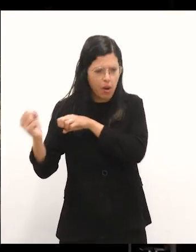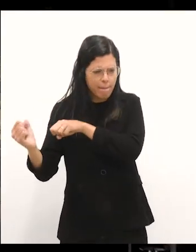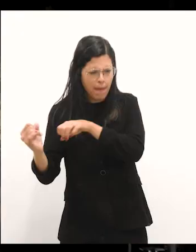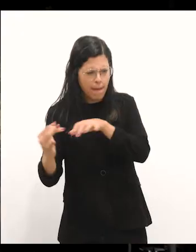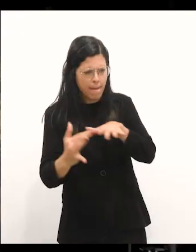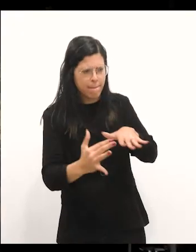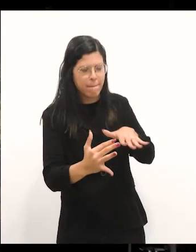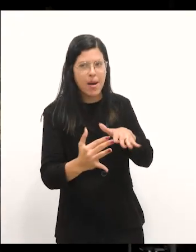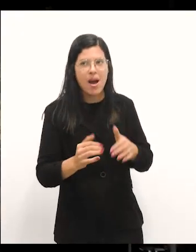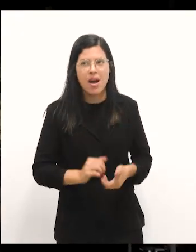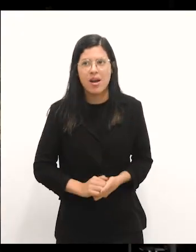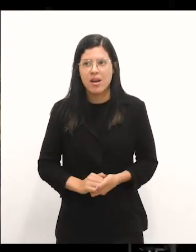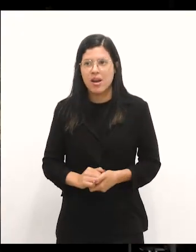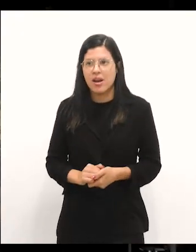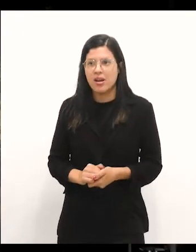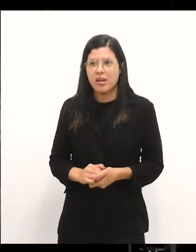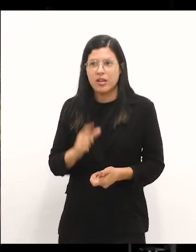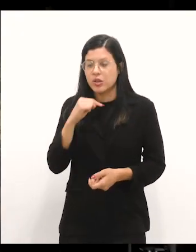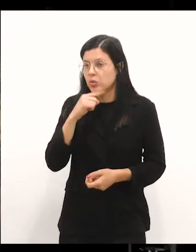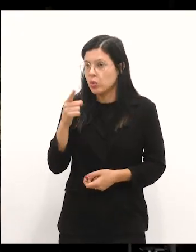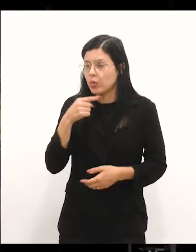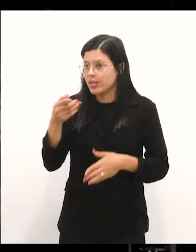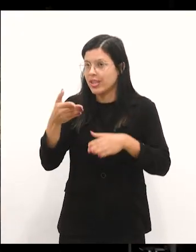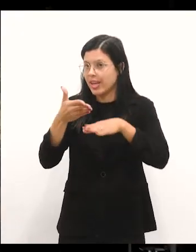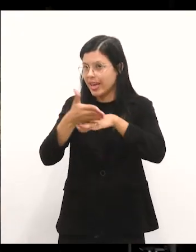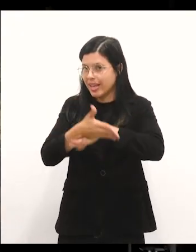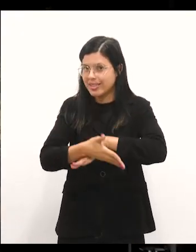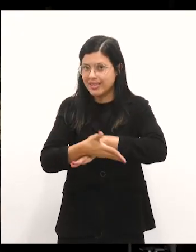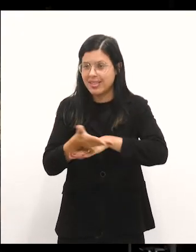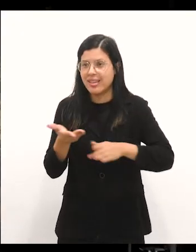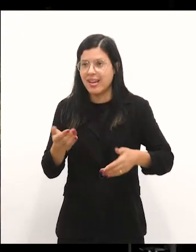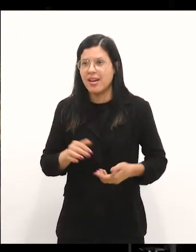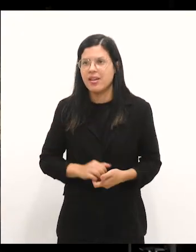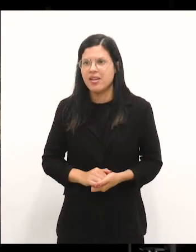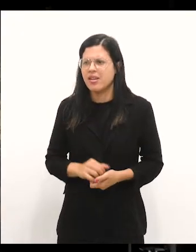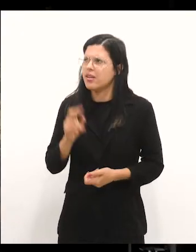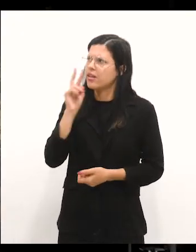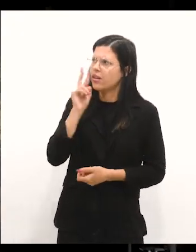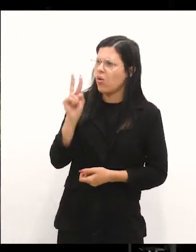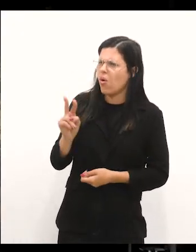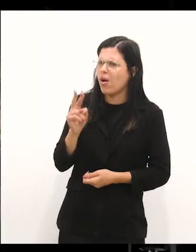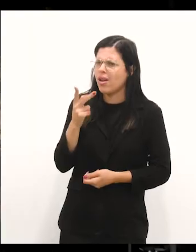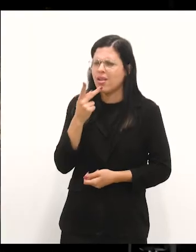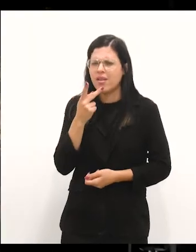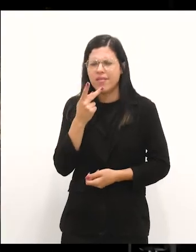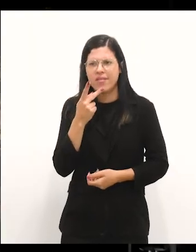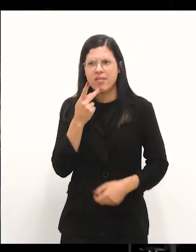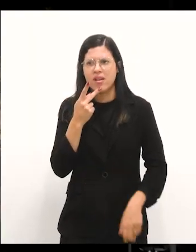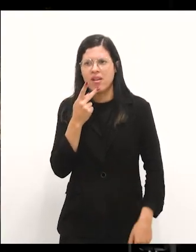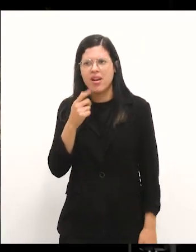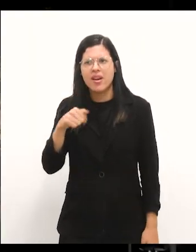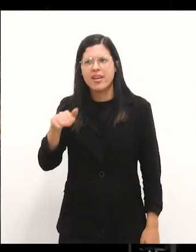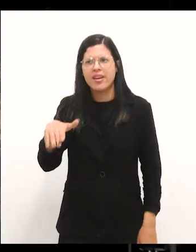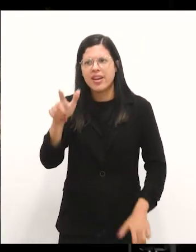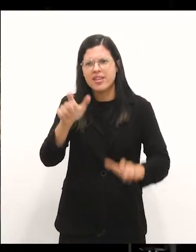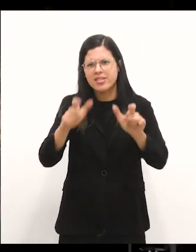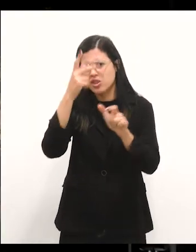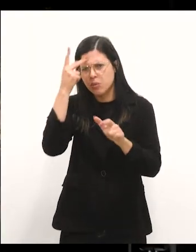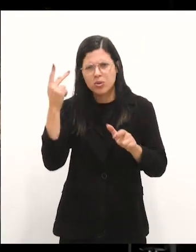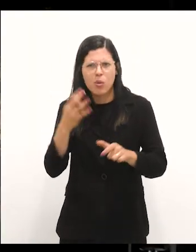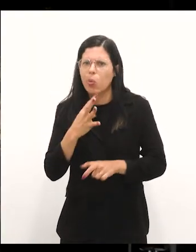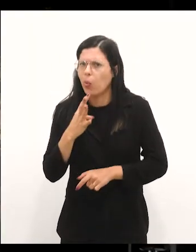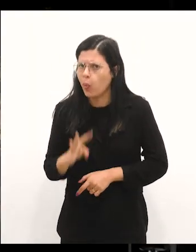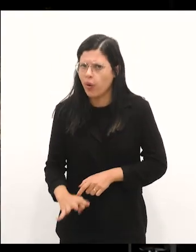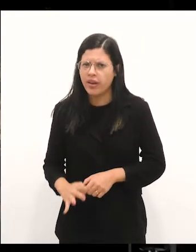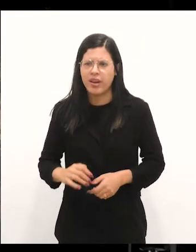fora. Tão grande que não conseguia entrar no ambiente onde estava. E ele olha para aquilo e diz, mas quem são essas